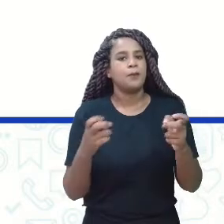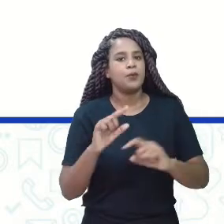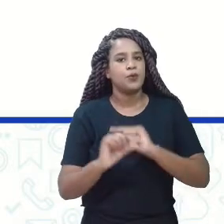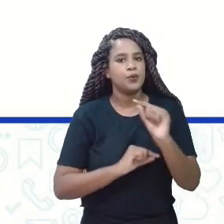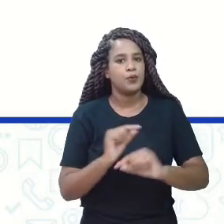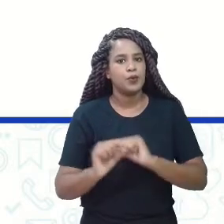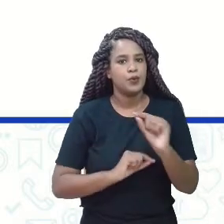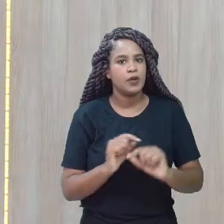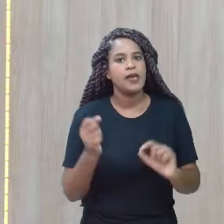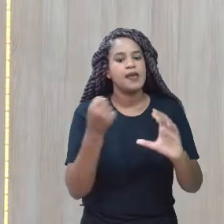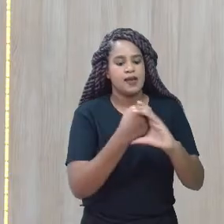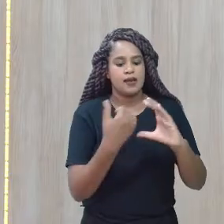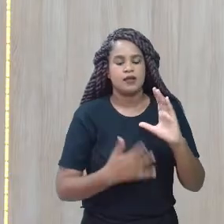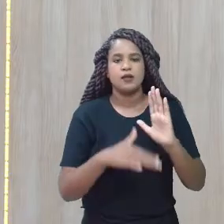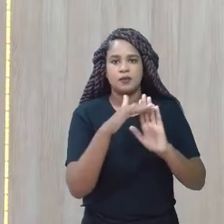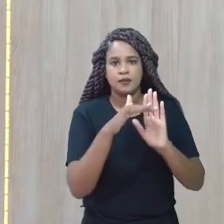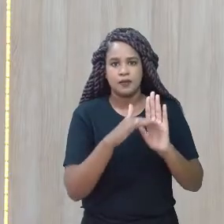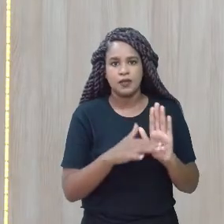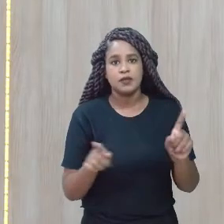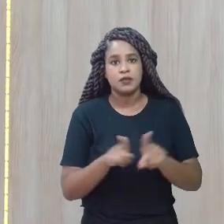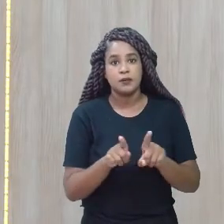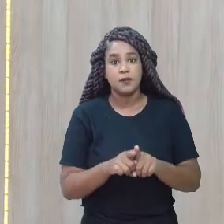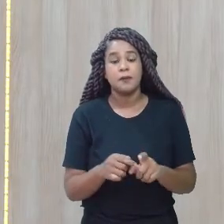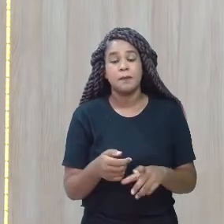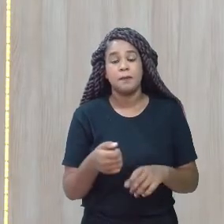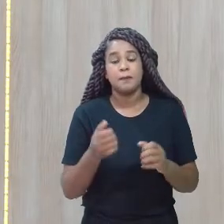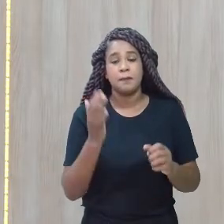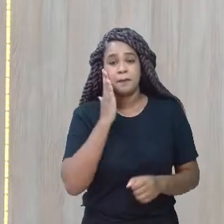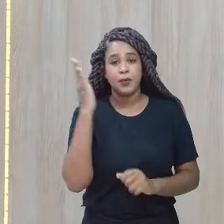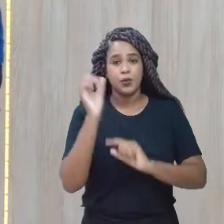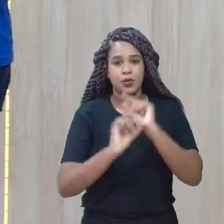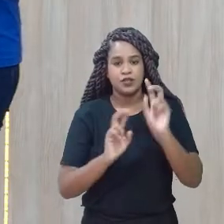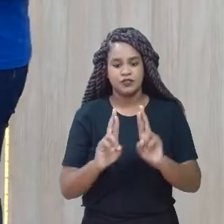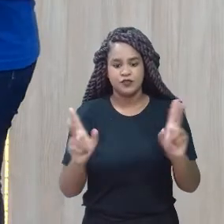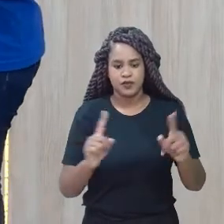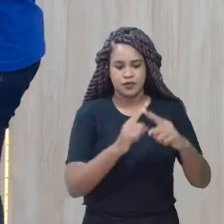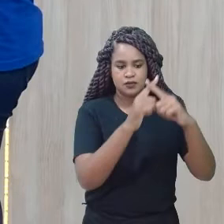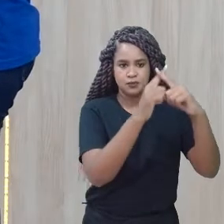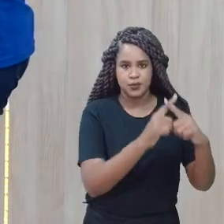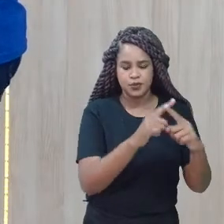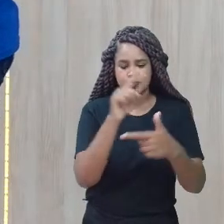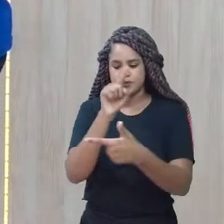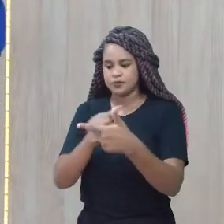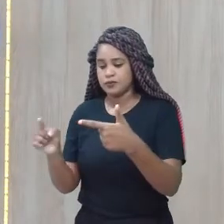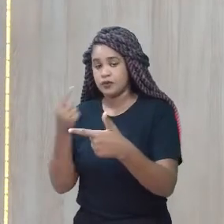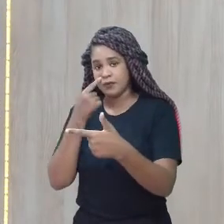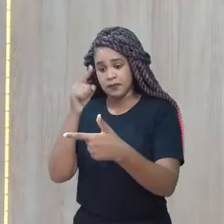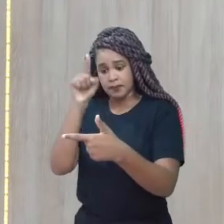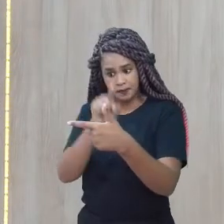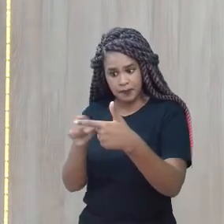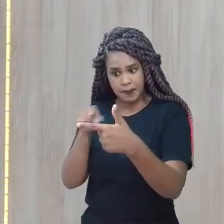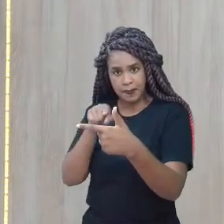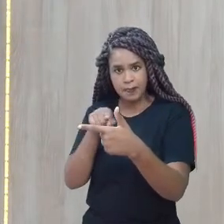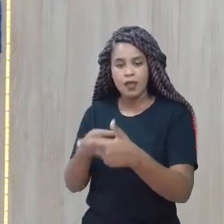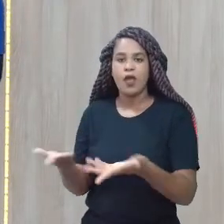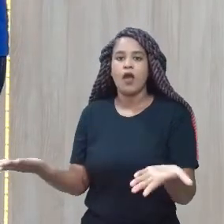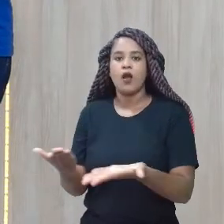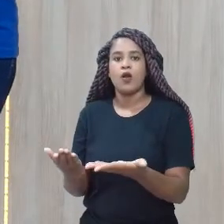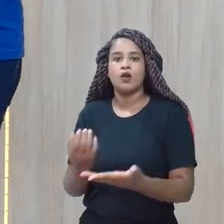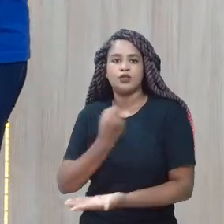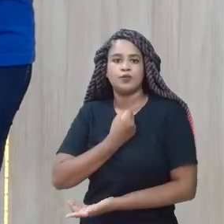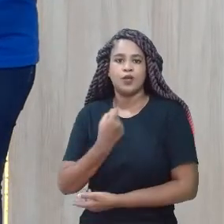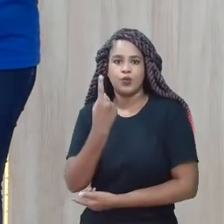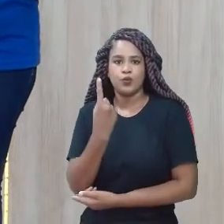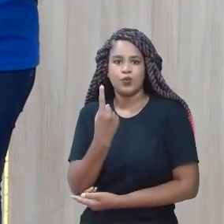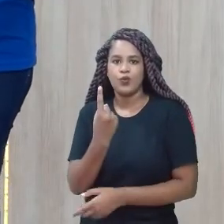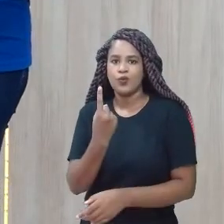aí as principais diferenças entre múltiplos e divisores. No caso dos divisores, a gente tem agora o número 1 aparecendo